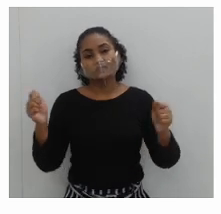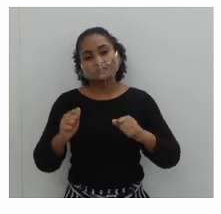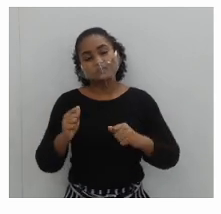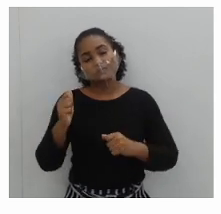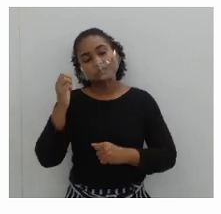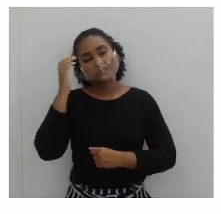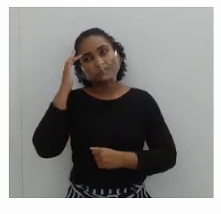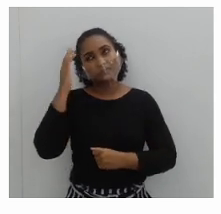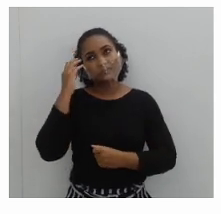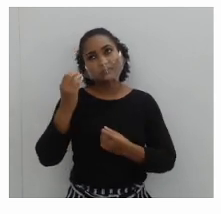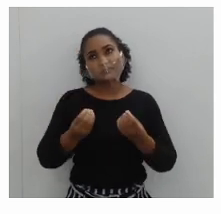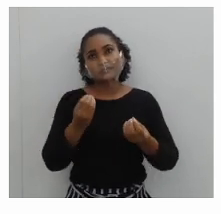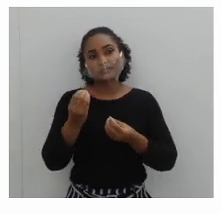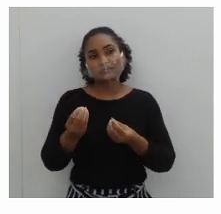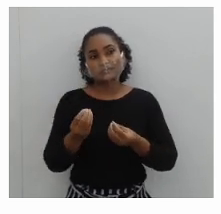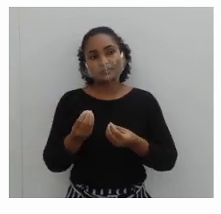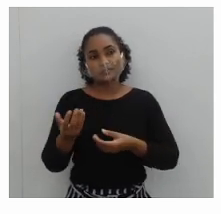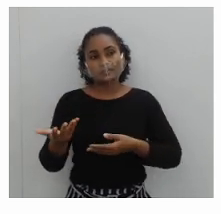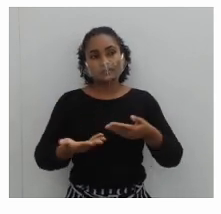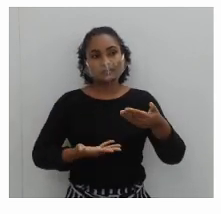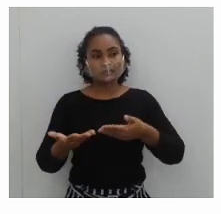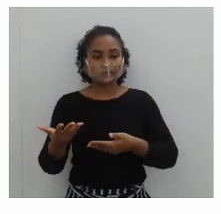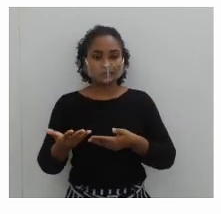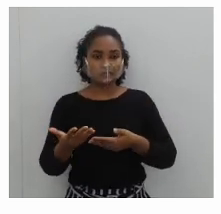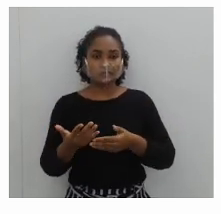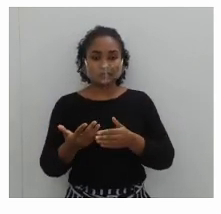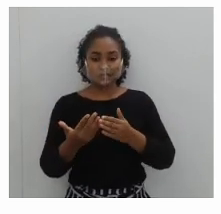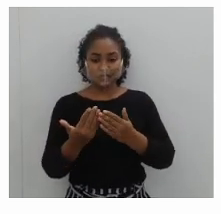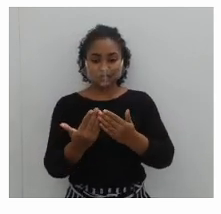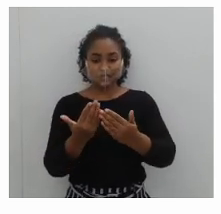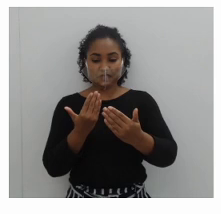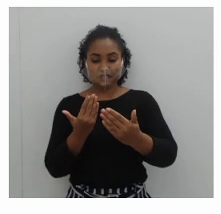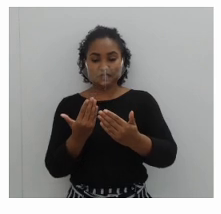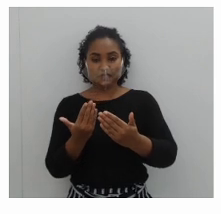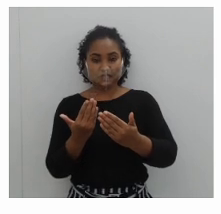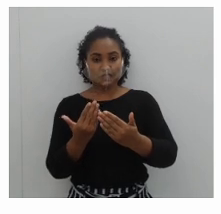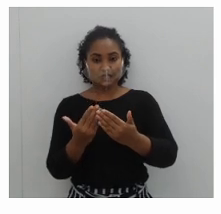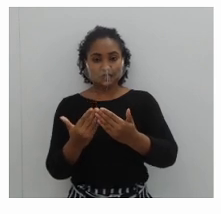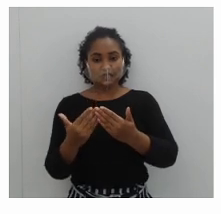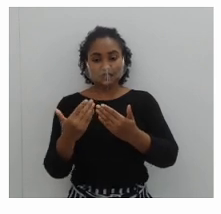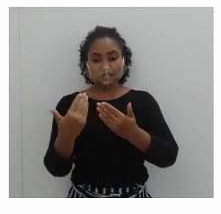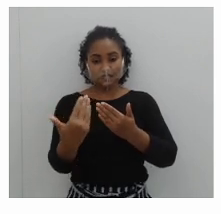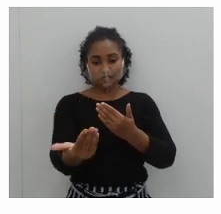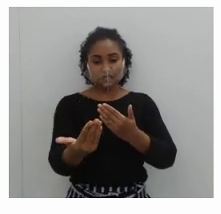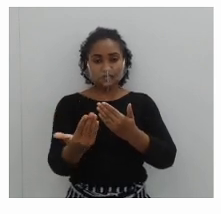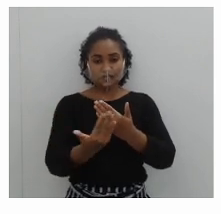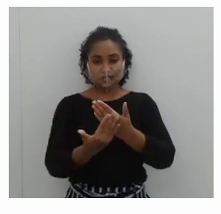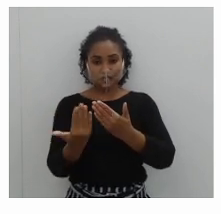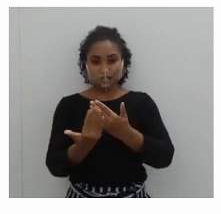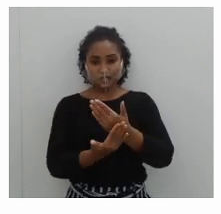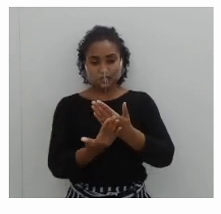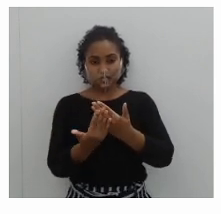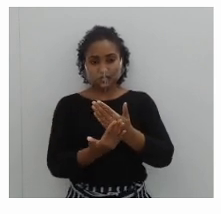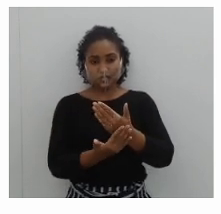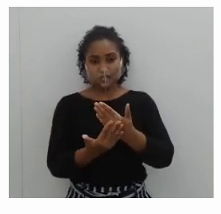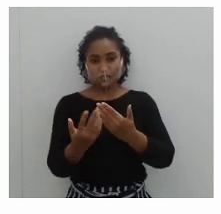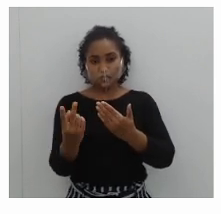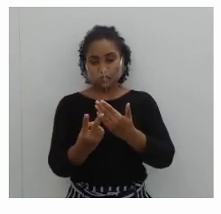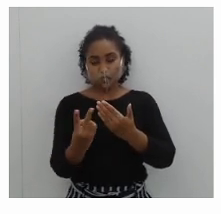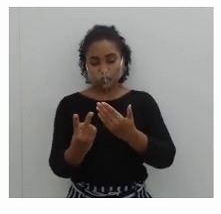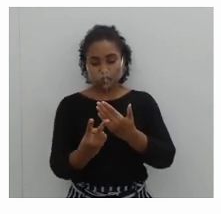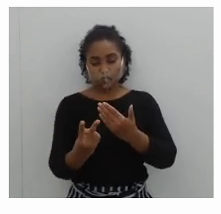imaginar aqui, ó, que essas duas faces frontais são duas. A que está inclinada e a de frente,